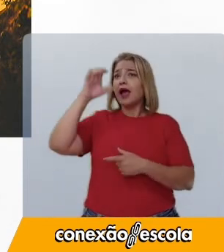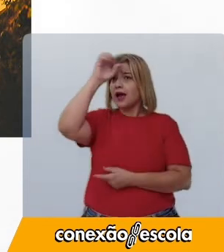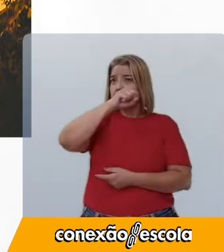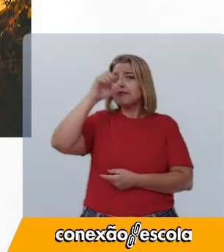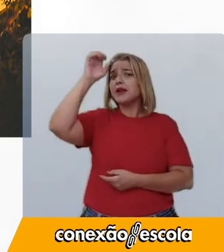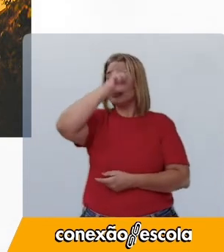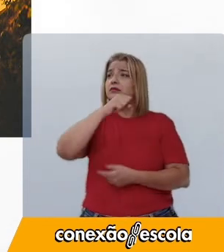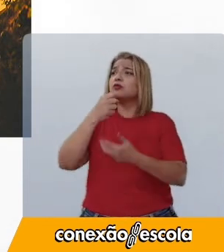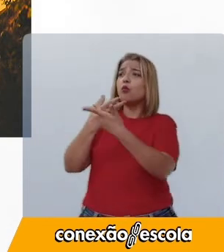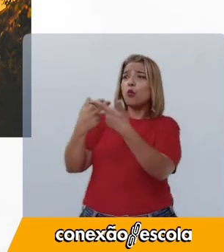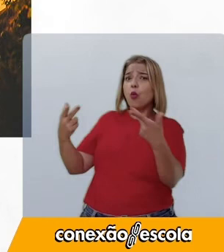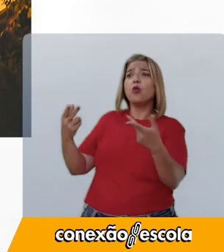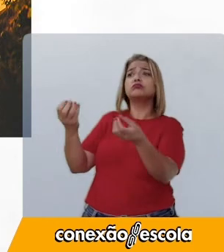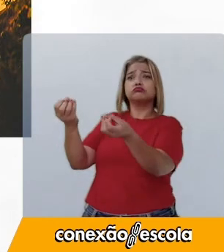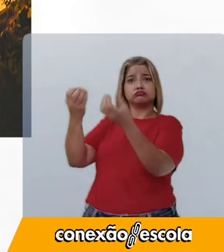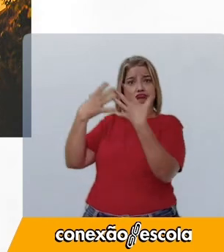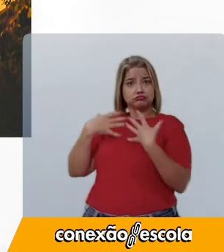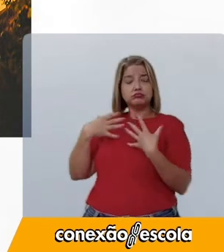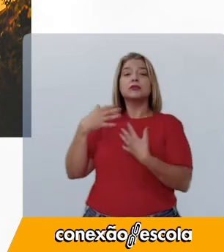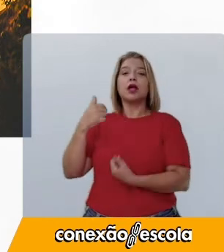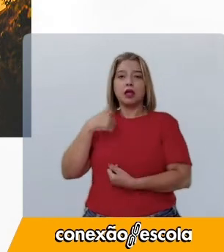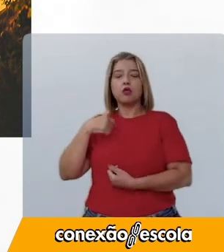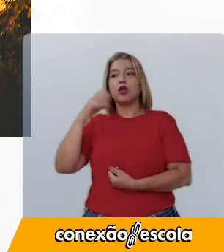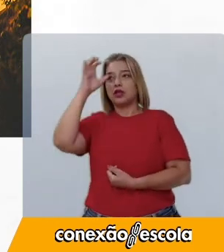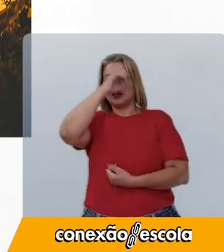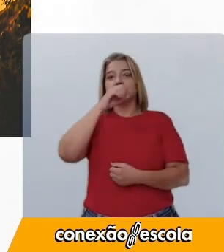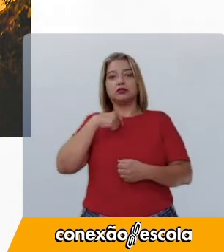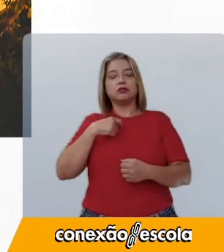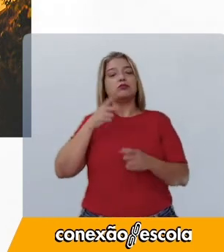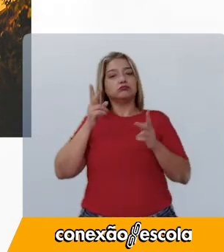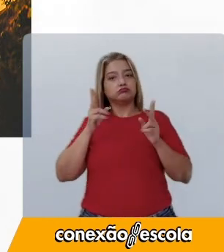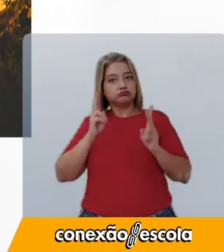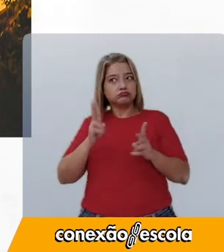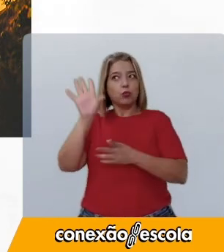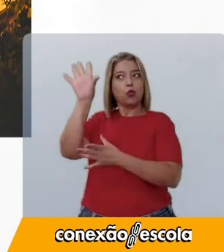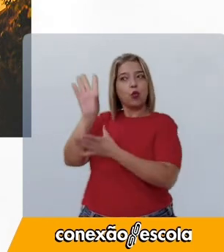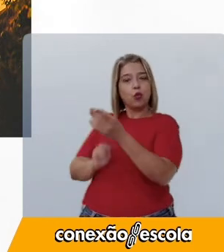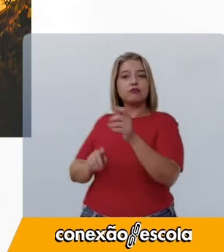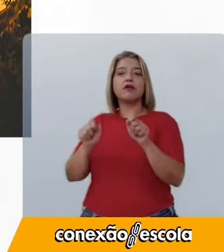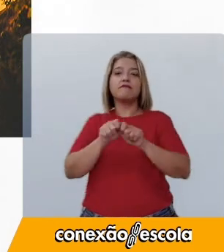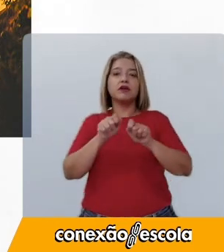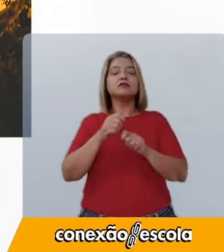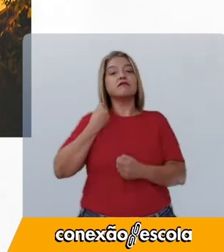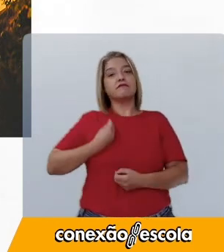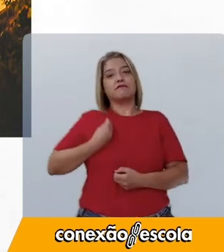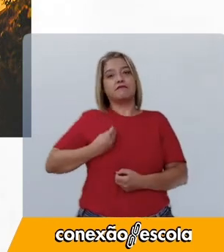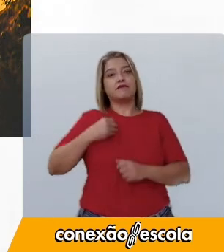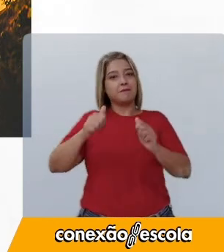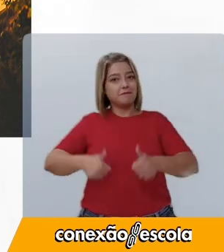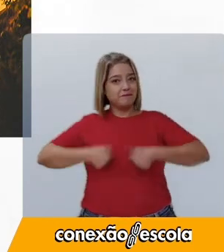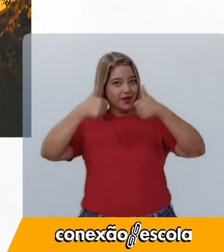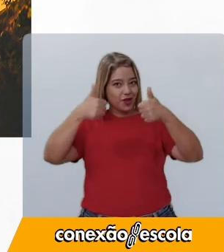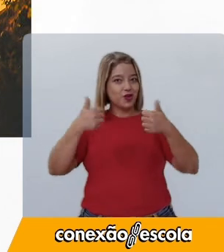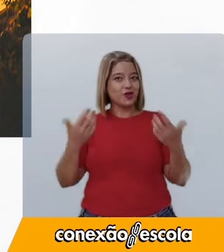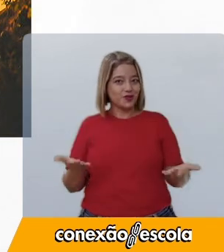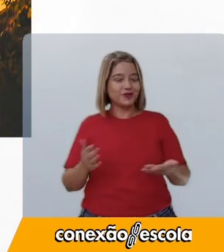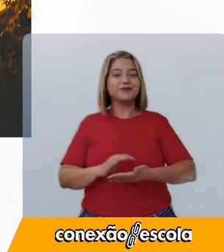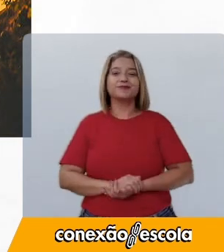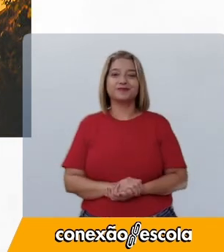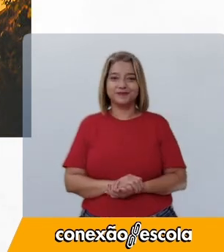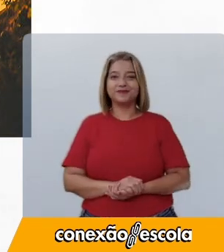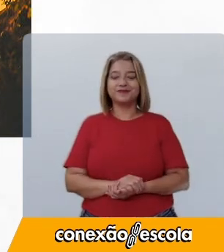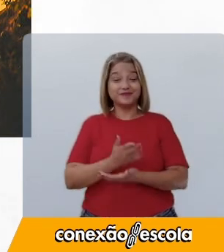e delas me sirvo. Aprendi a viver. Legal,